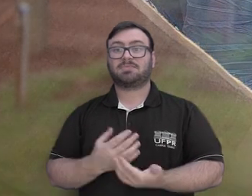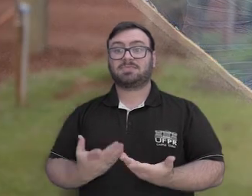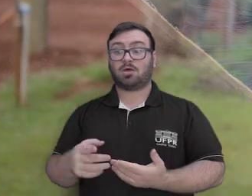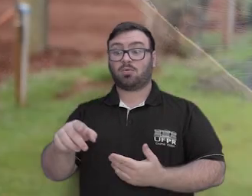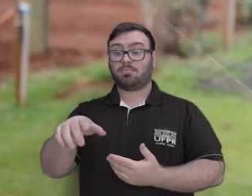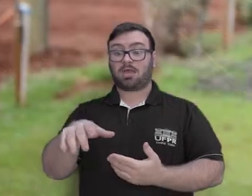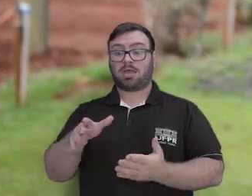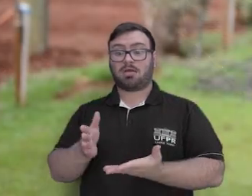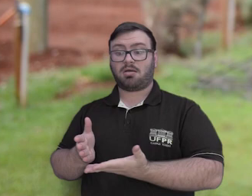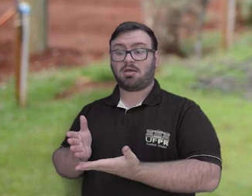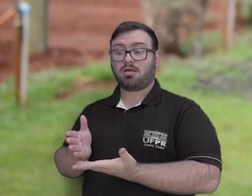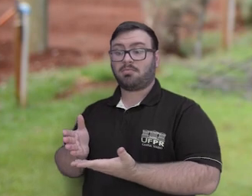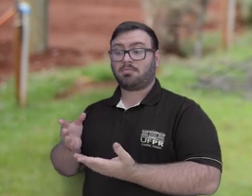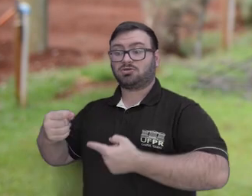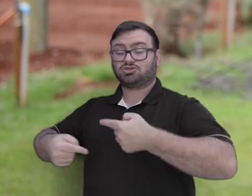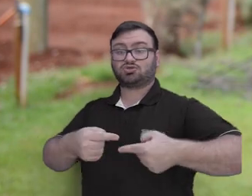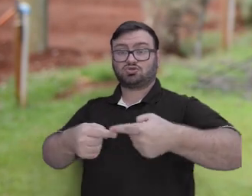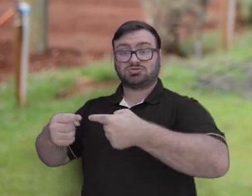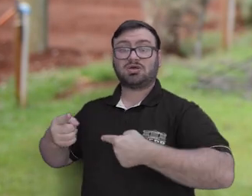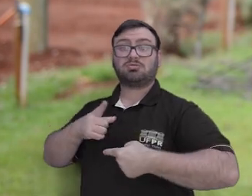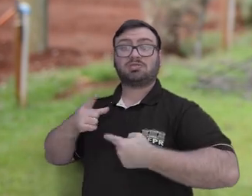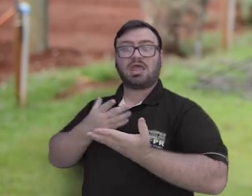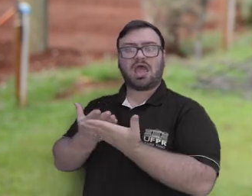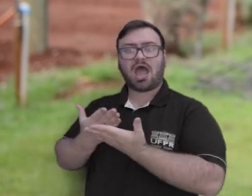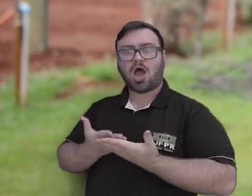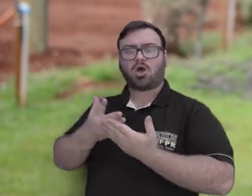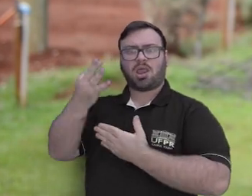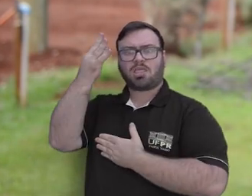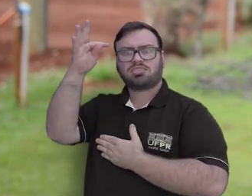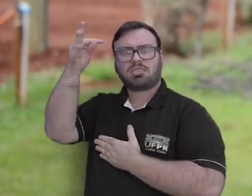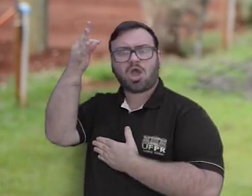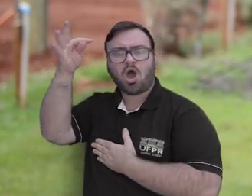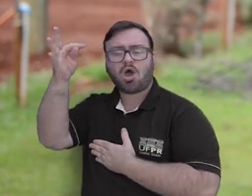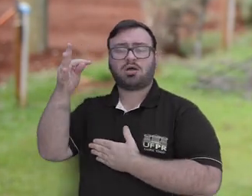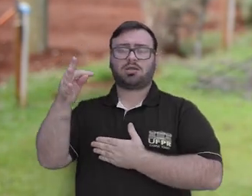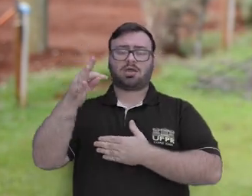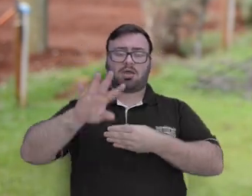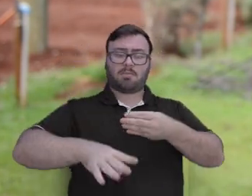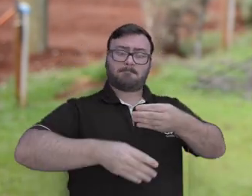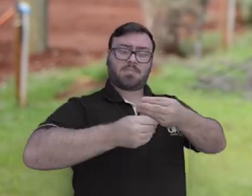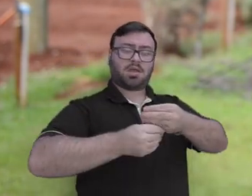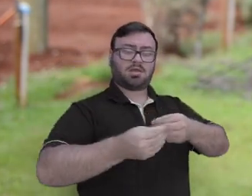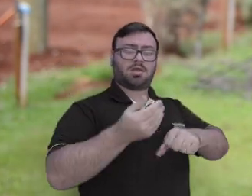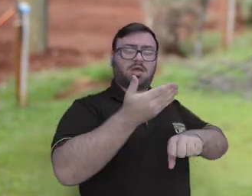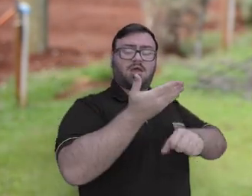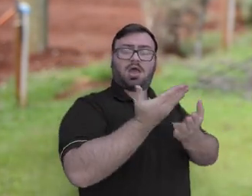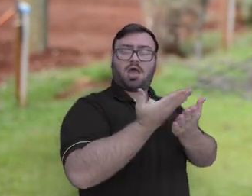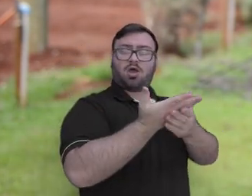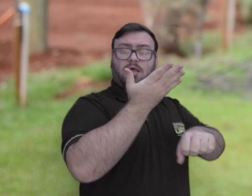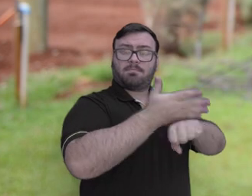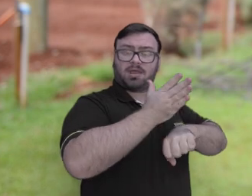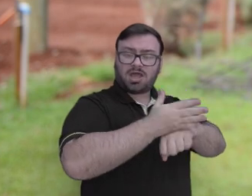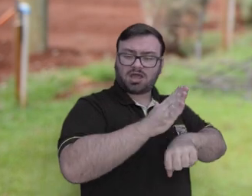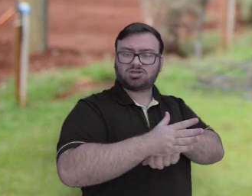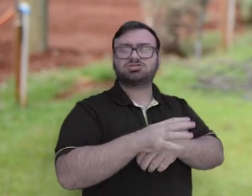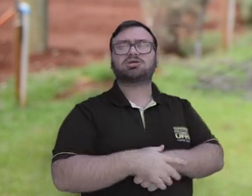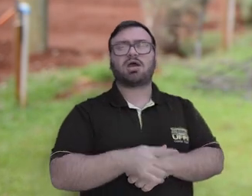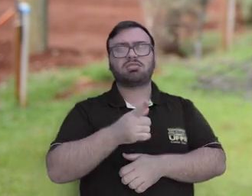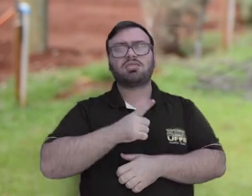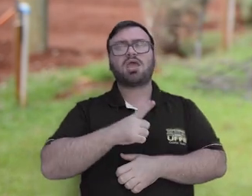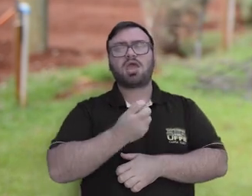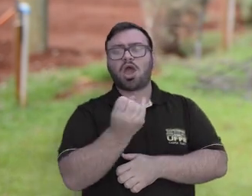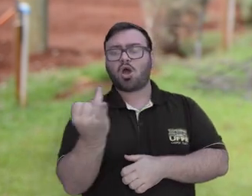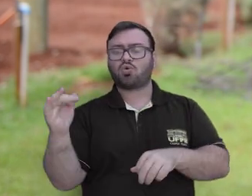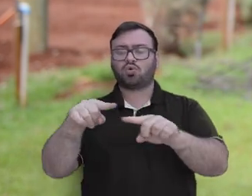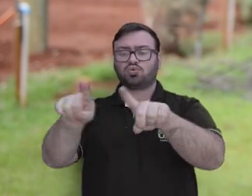Essas abordagens, elas acontecem com aulas teóricas em sala de aula, complementadas com aulas práticas e aulas a campo. Nós temos uma